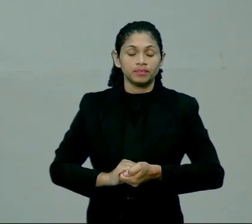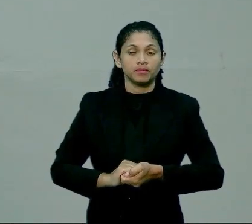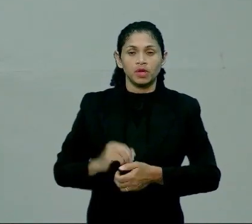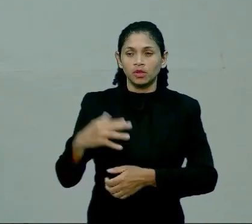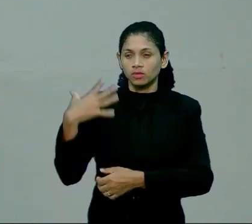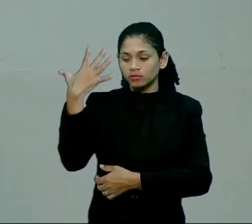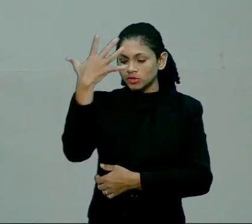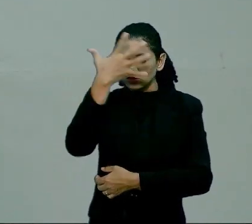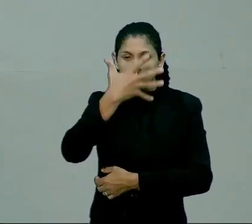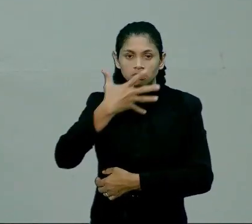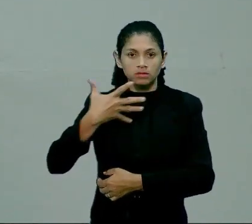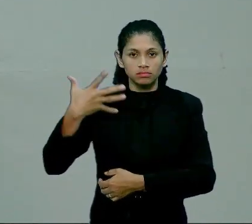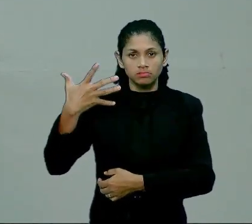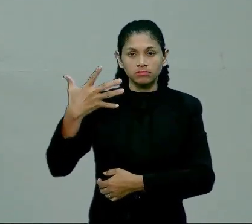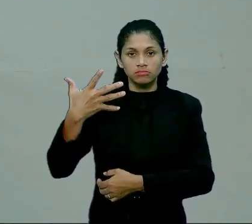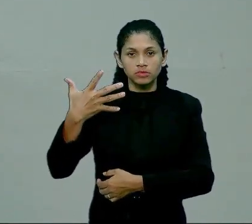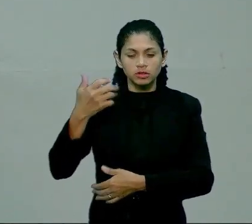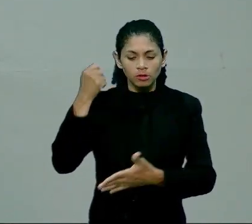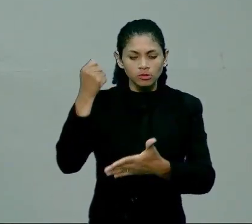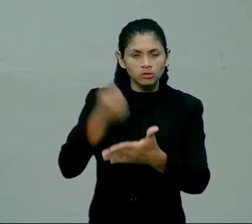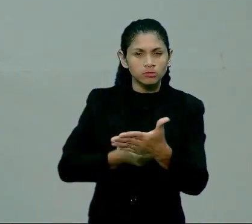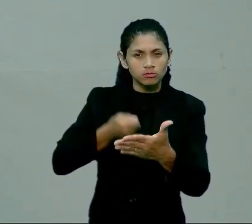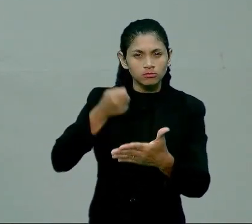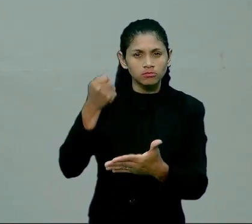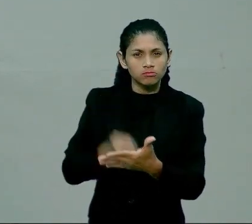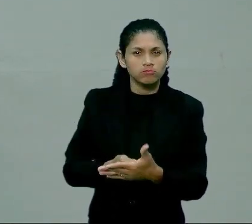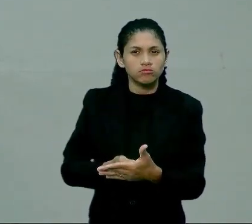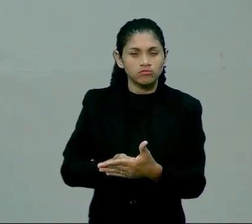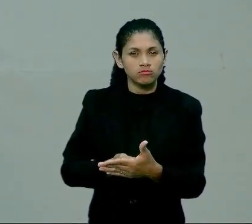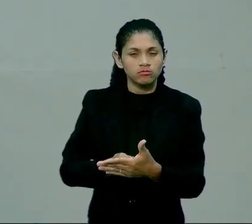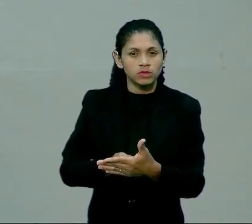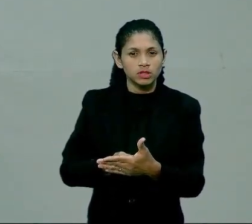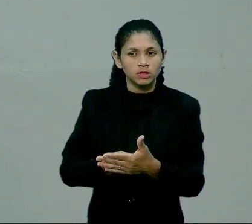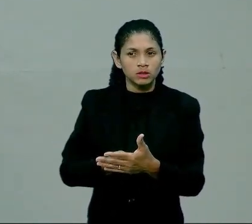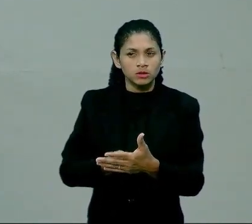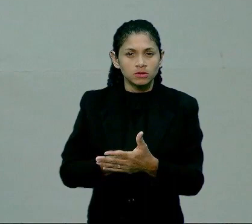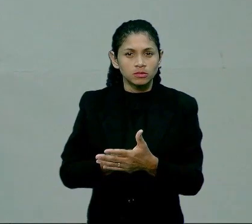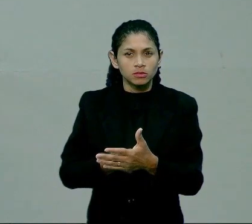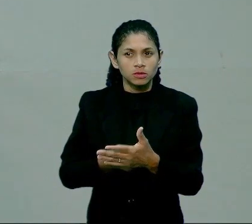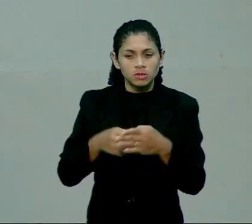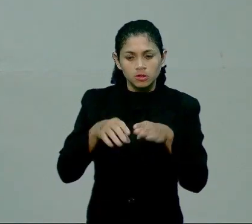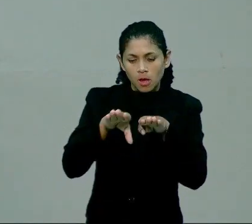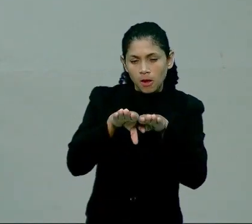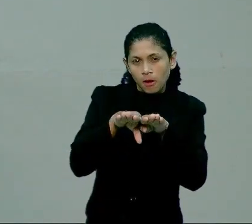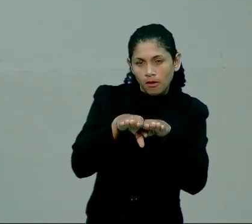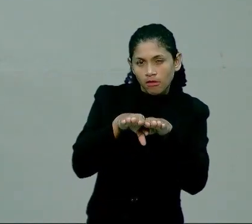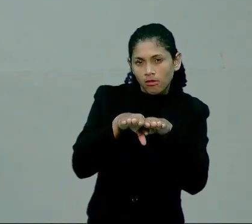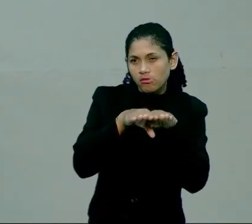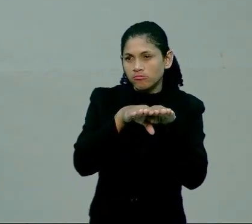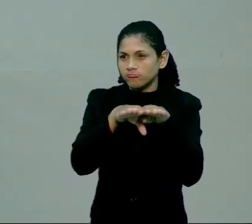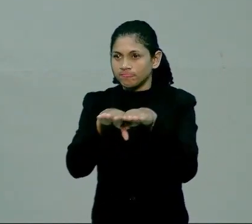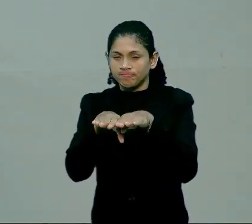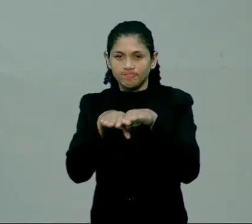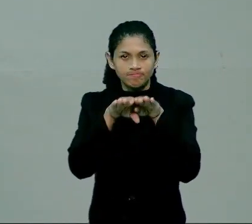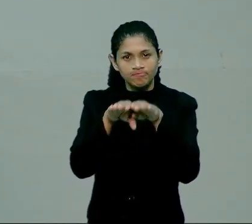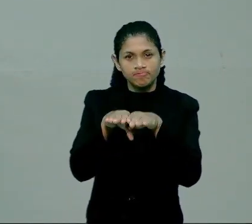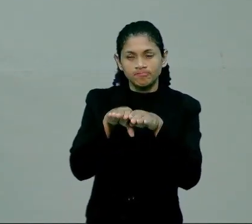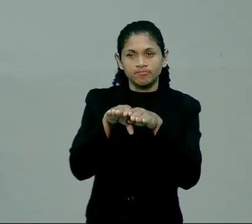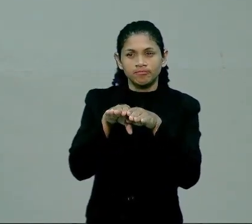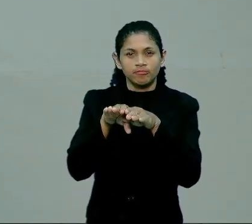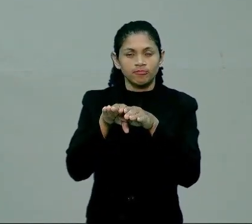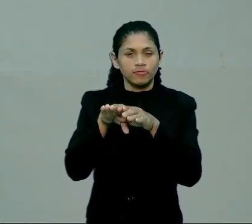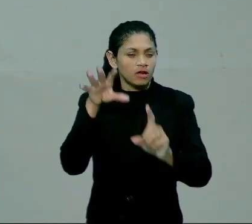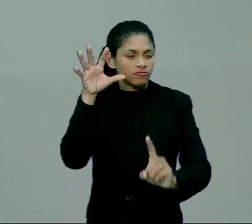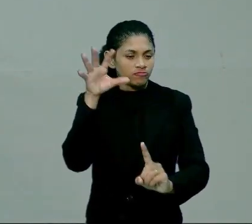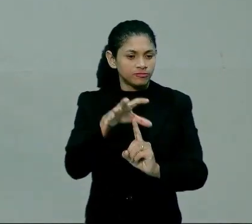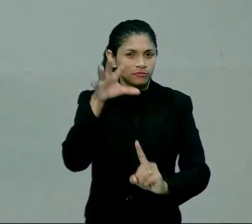o visual. E aí essa pressão de estar encaixado, de ser igual, né, de ser condizente com aquilo